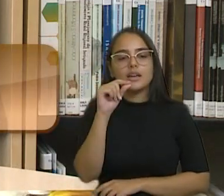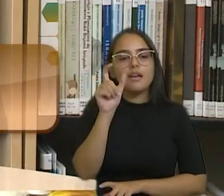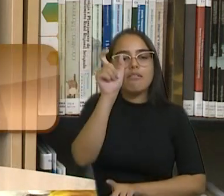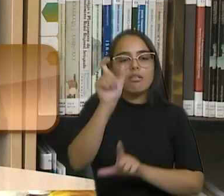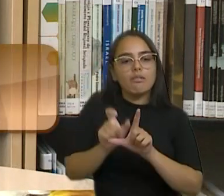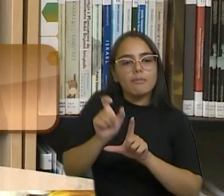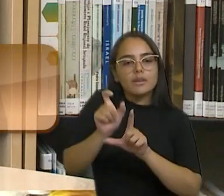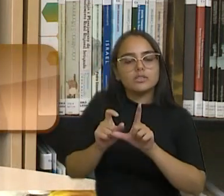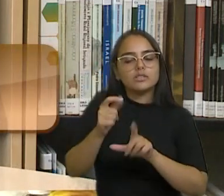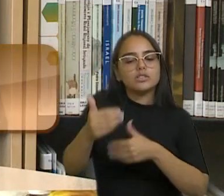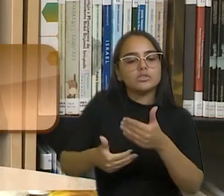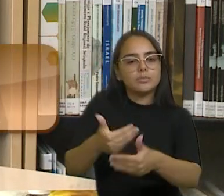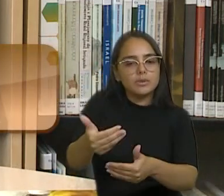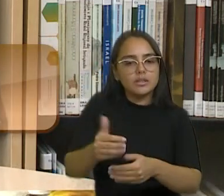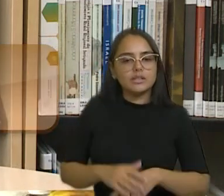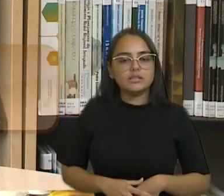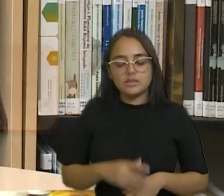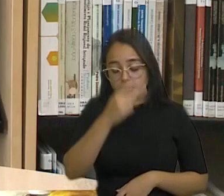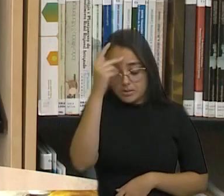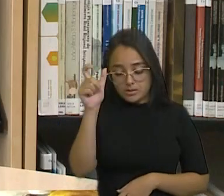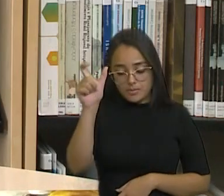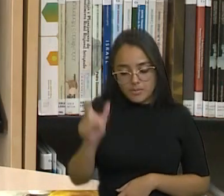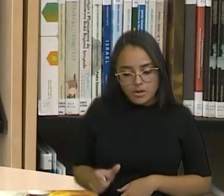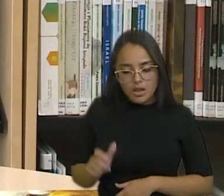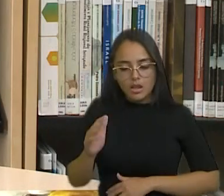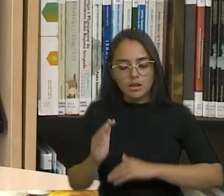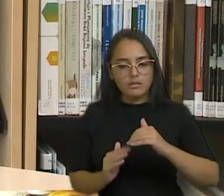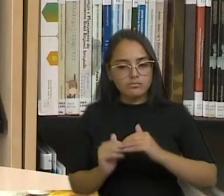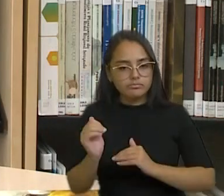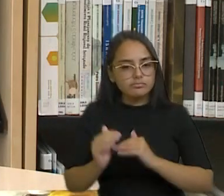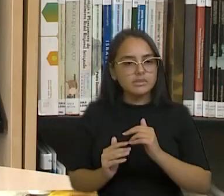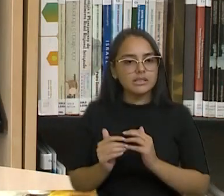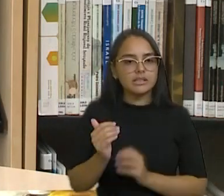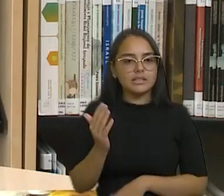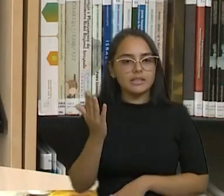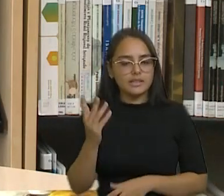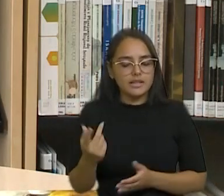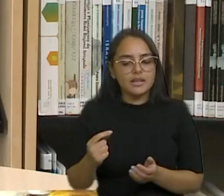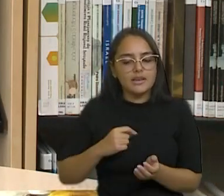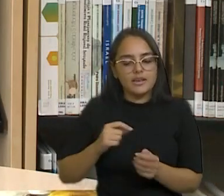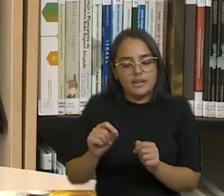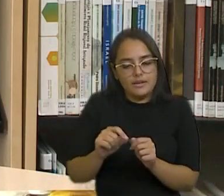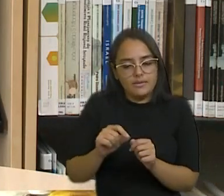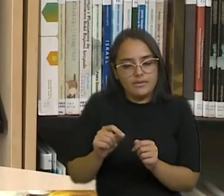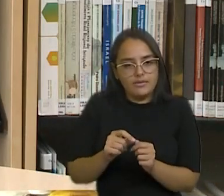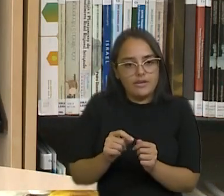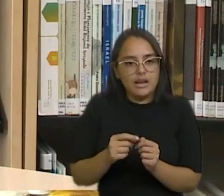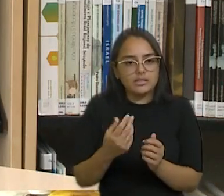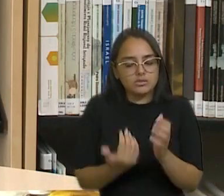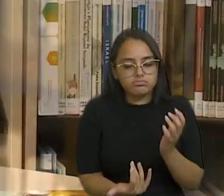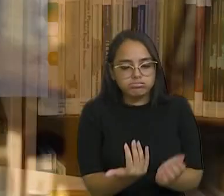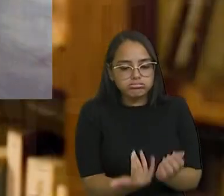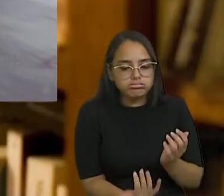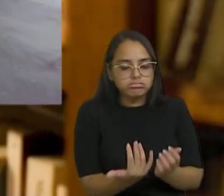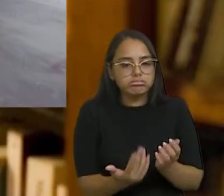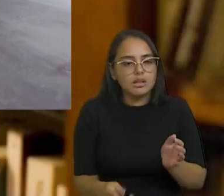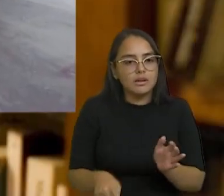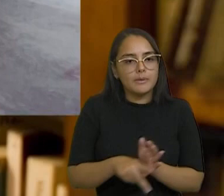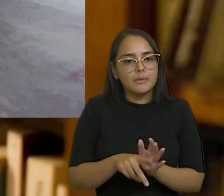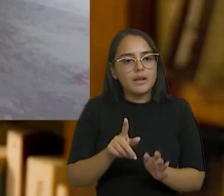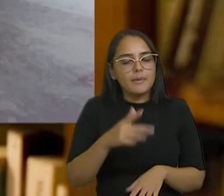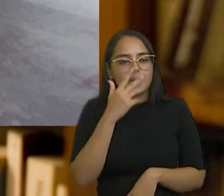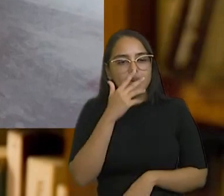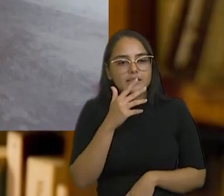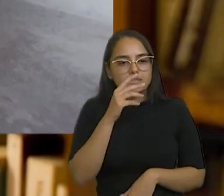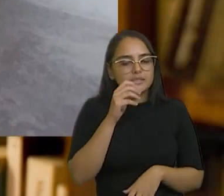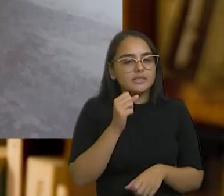desse processo, né? São as rapadeiras, o prenseiro, o torrador, que é uma espécie de mestre do ofício